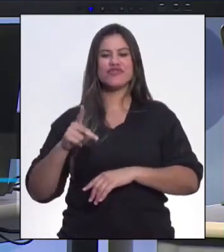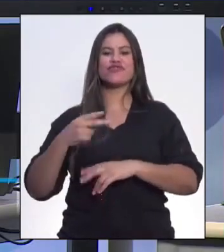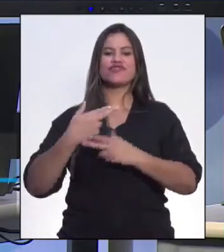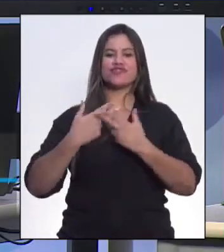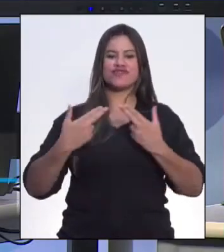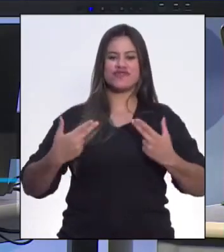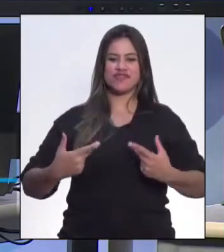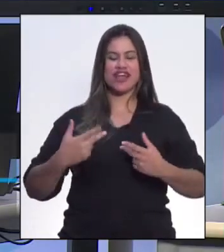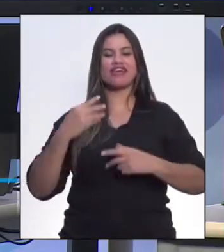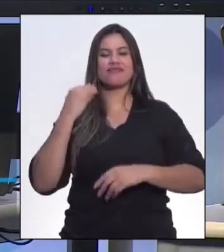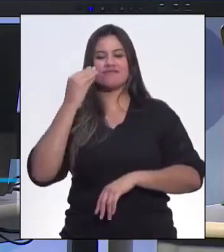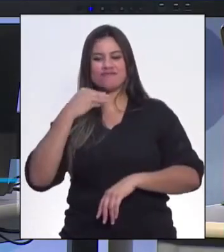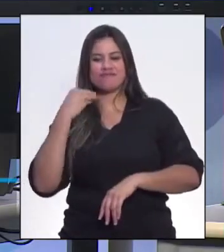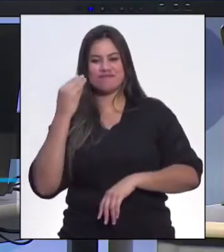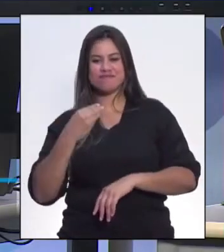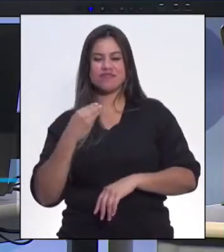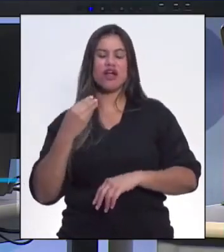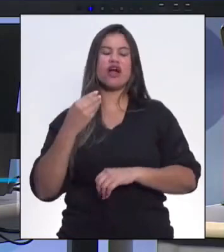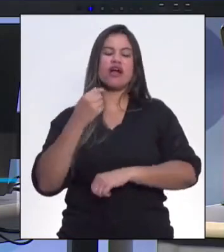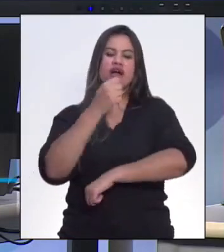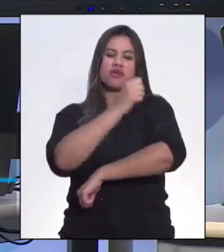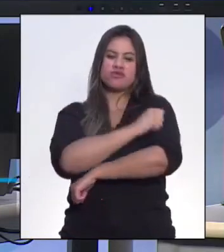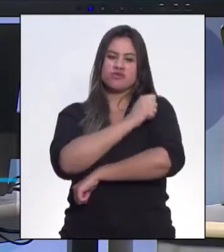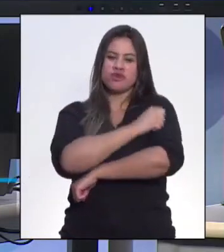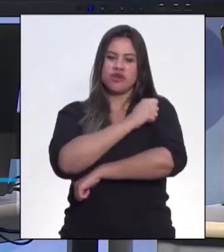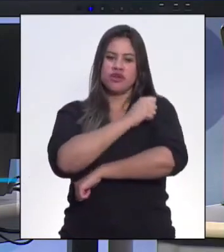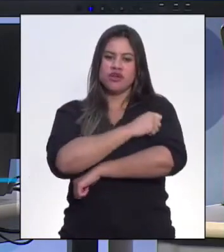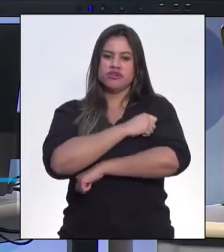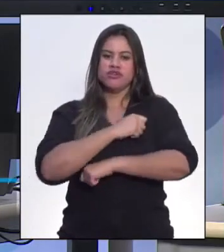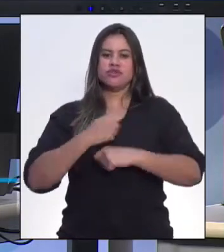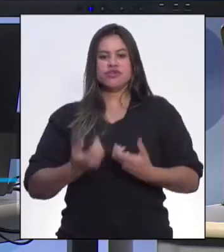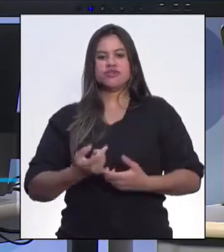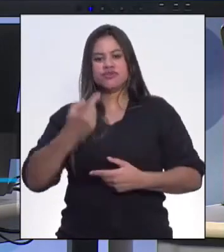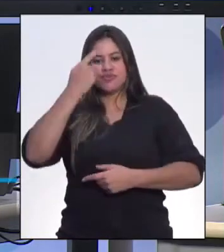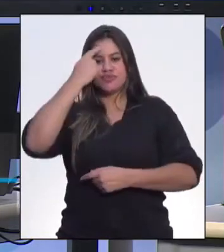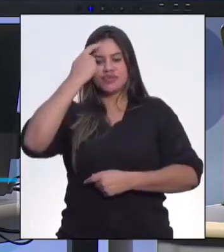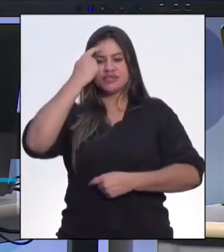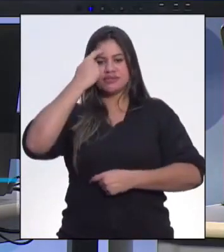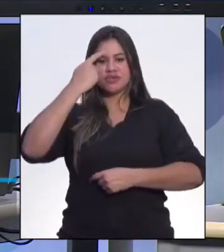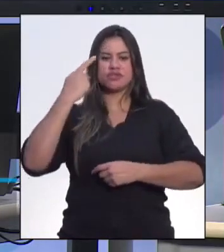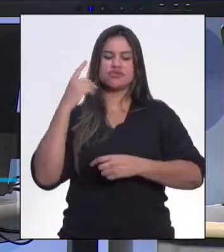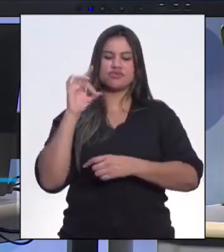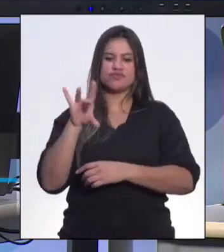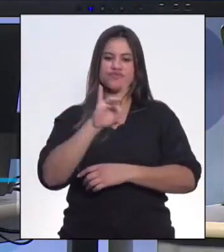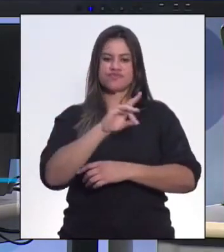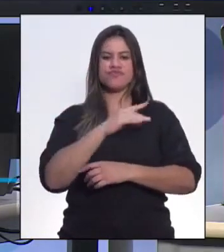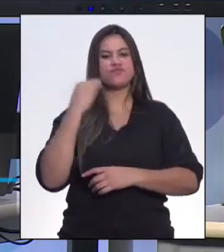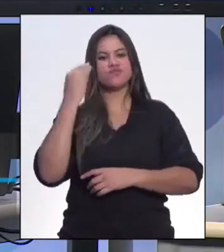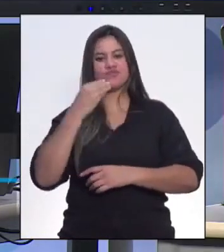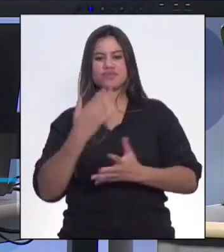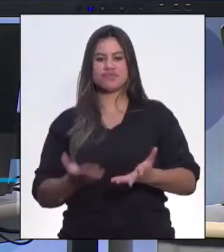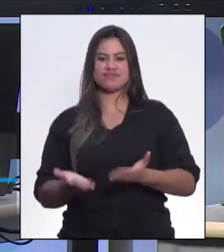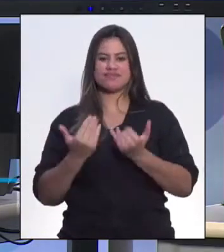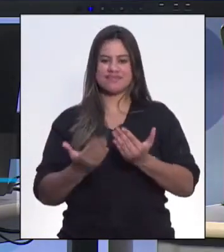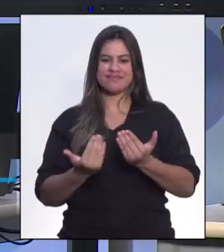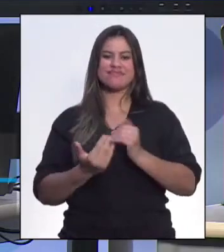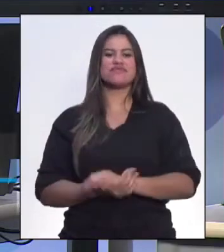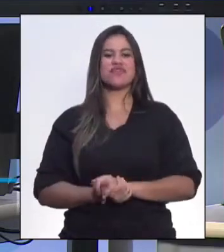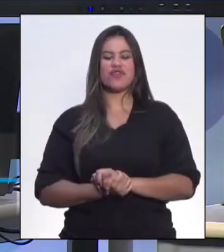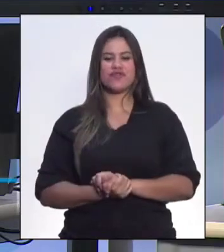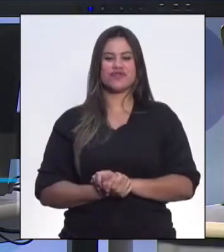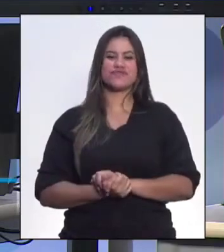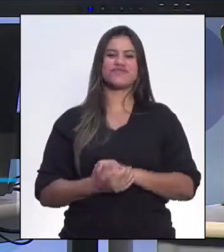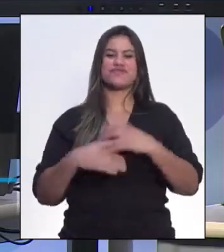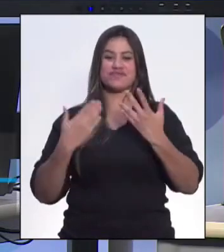colaborações e experiência, quanto os alunos, né, com o seu modo de pensar dentro da sua experiência jovem. Então,